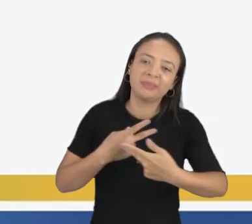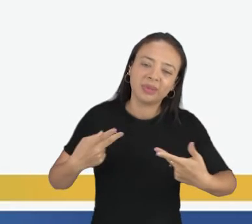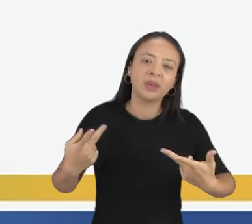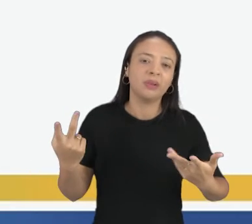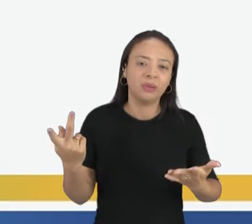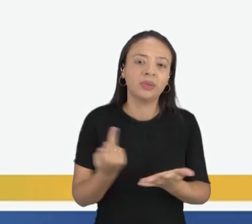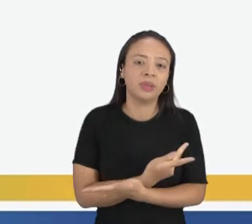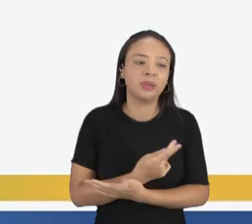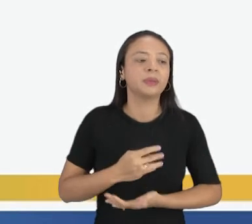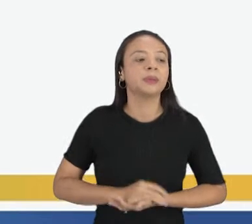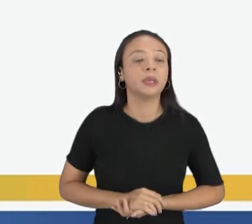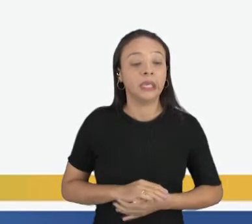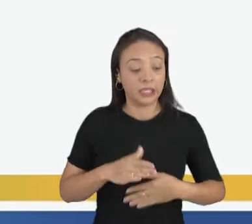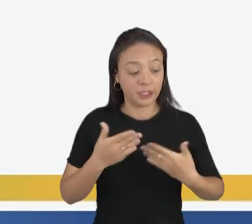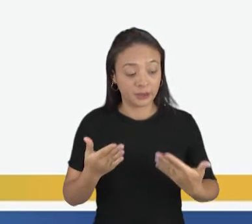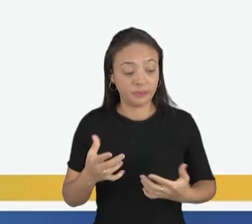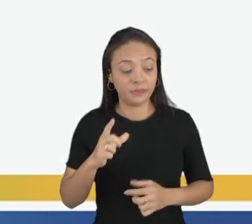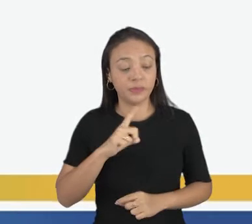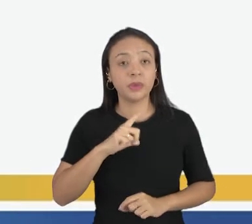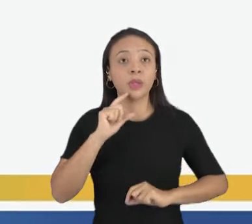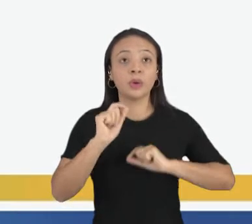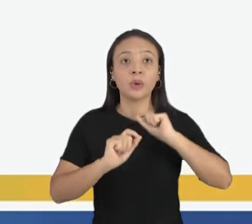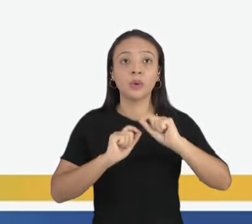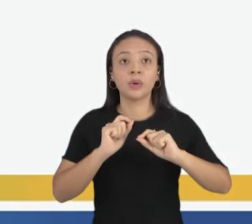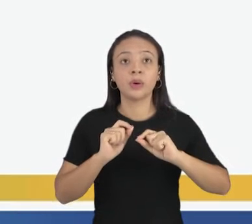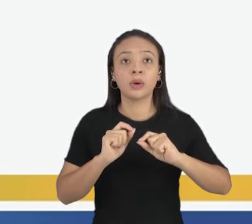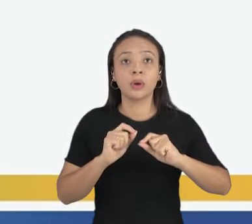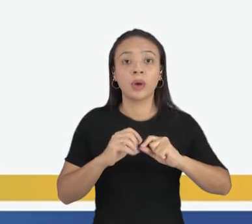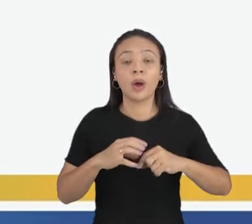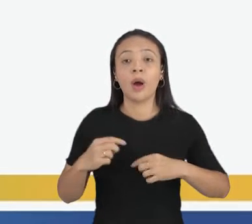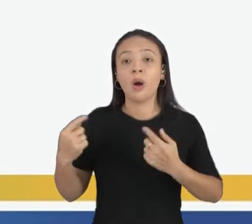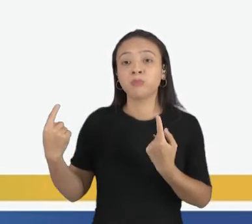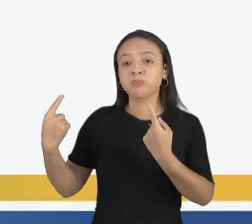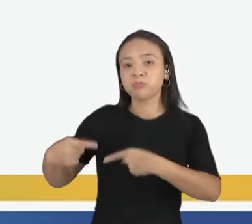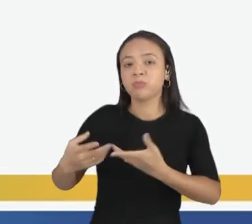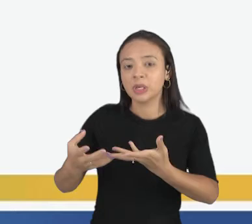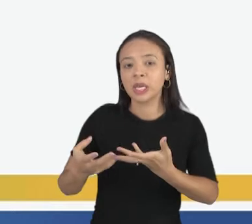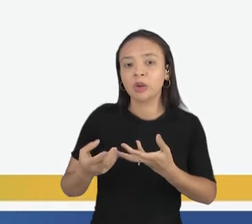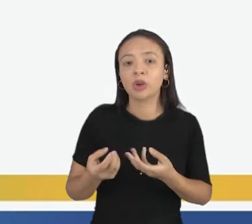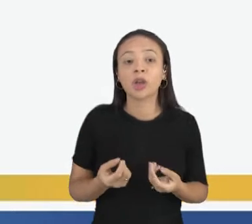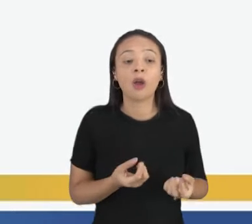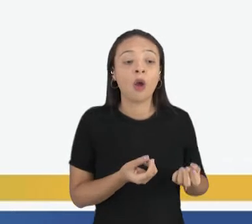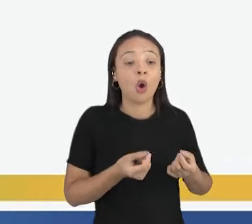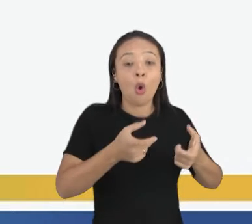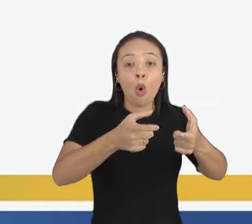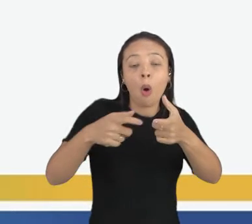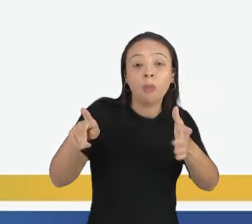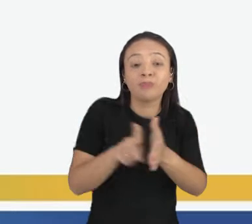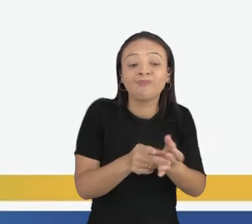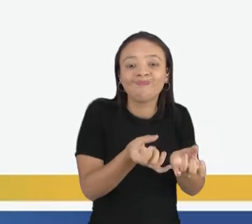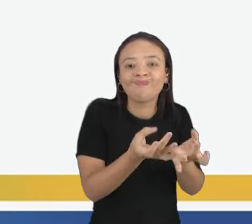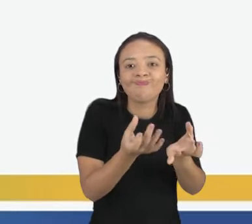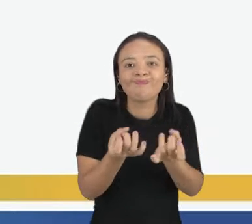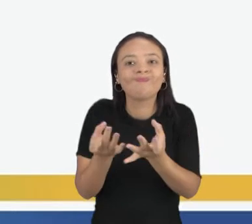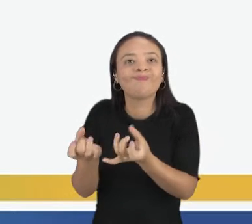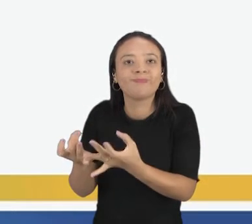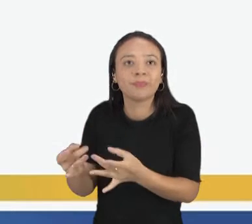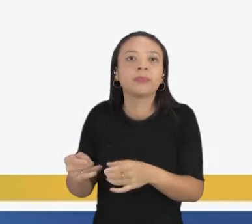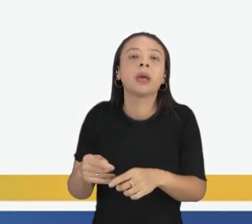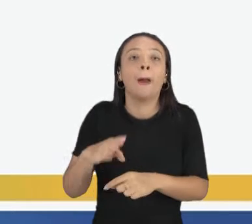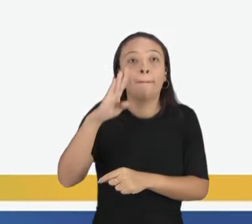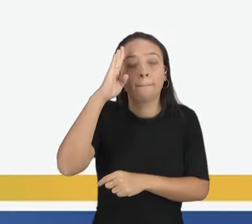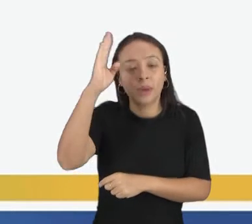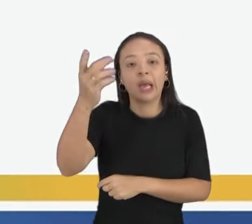bom? E aí então a gente tem, claro, né, pessoal, a disputa então por mercados, né? Principalmente aí entre a Inglaterra